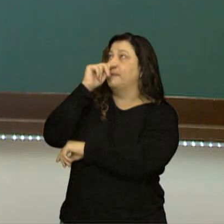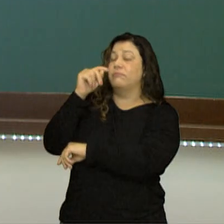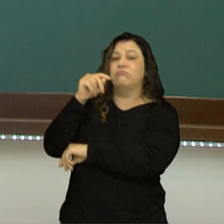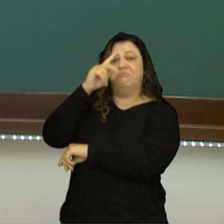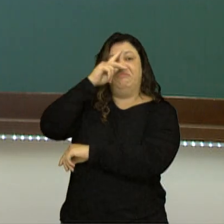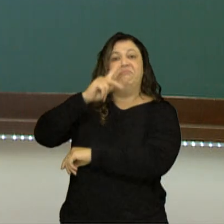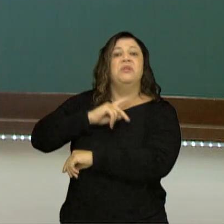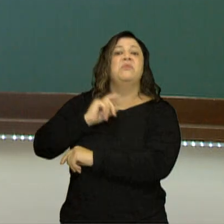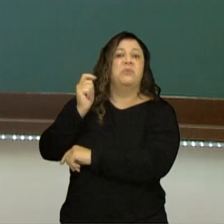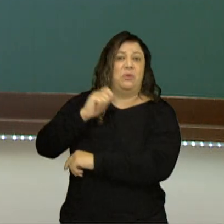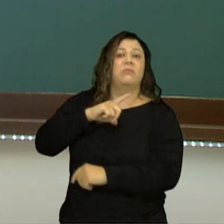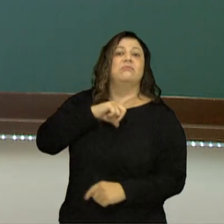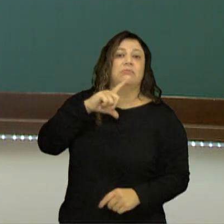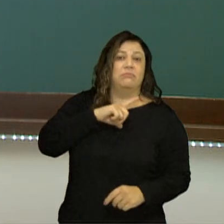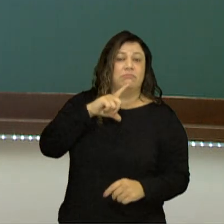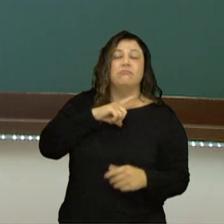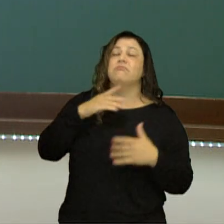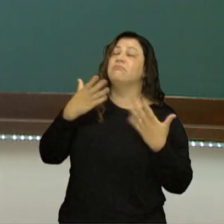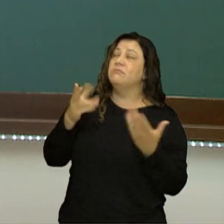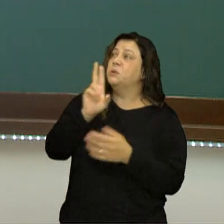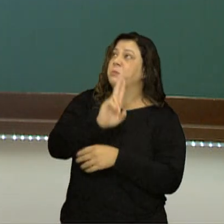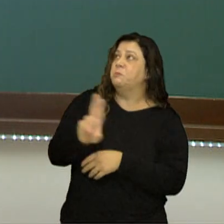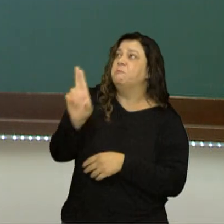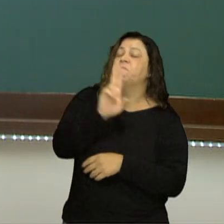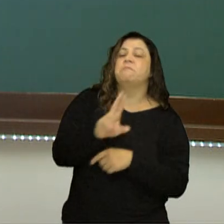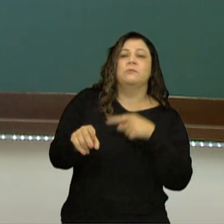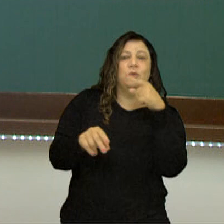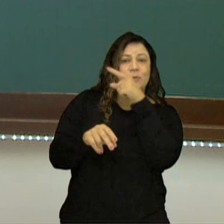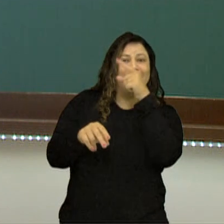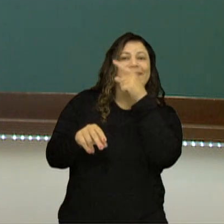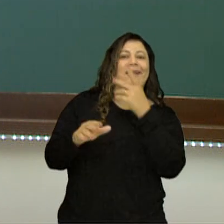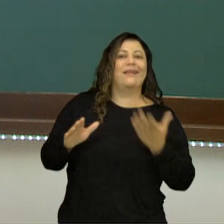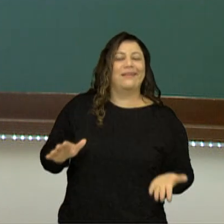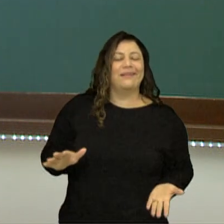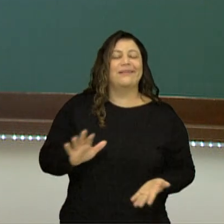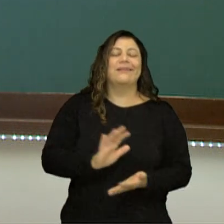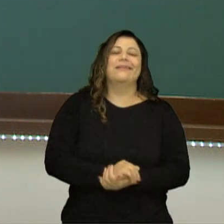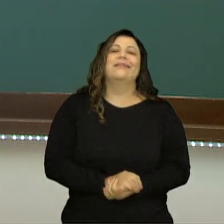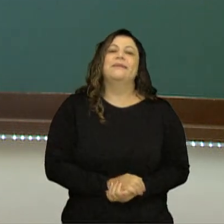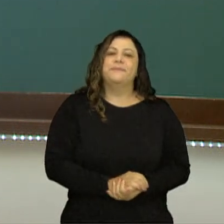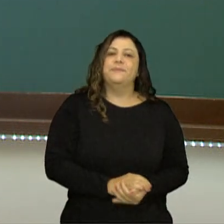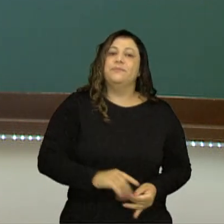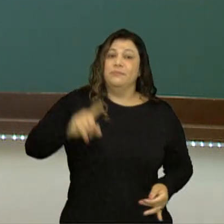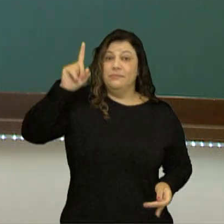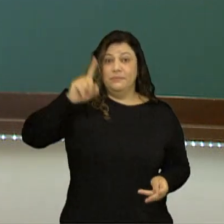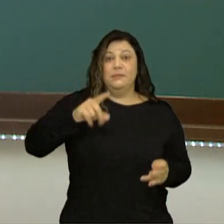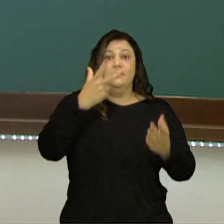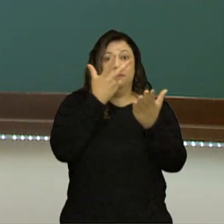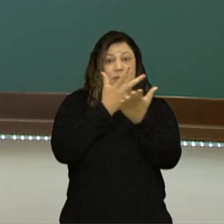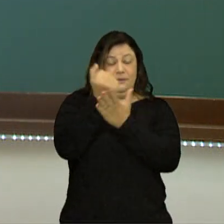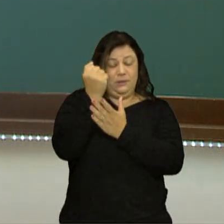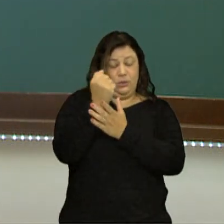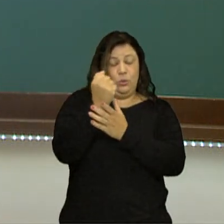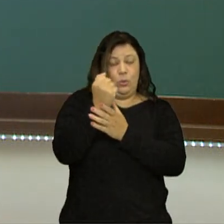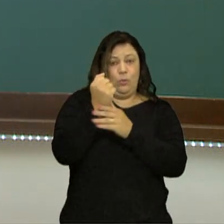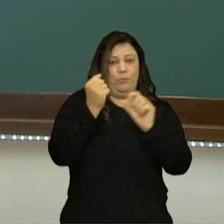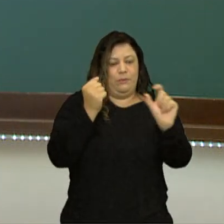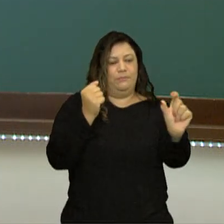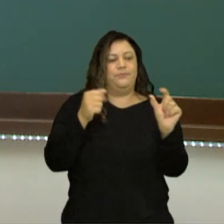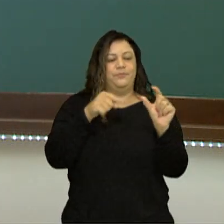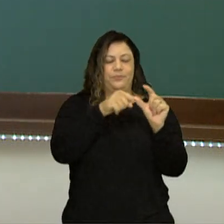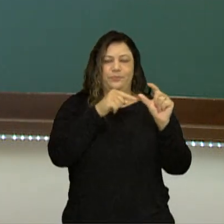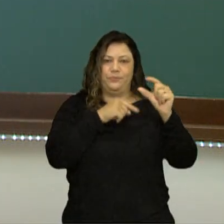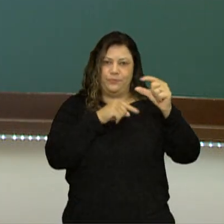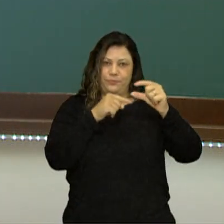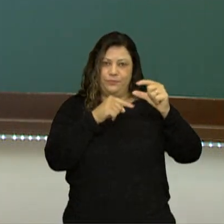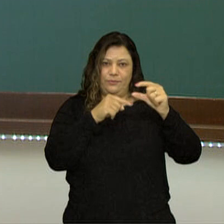ter, o prazer de utilizar uma dessa. Essa, gente, você compra o rolinho de filme,